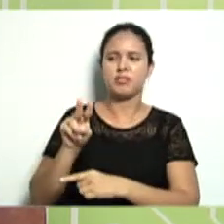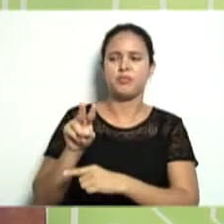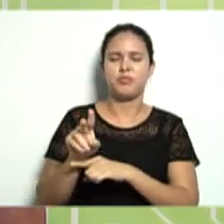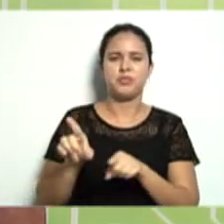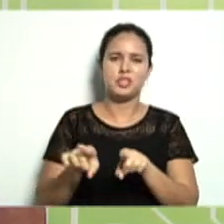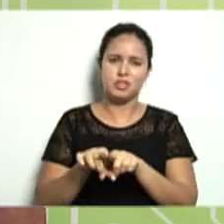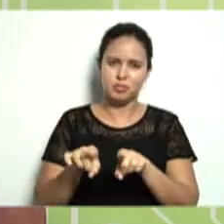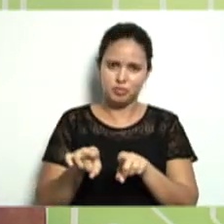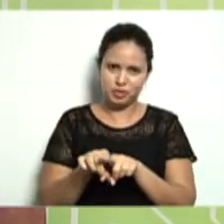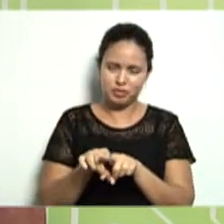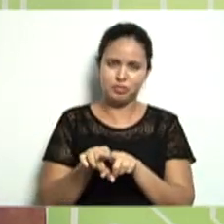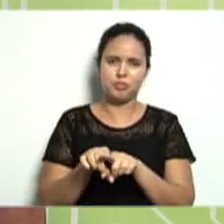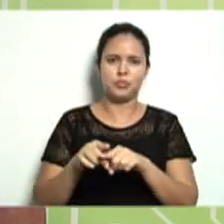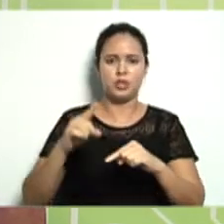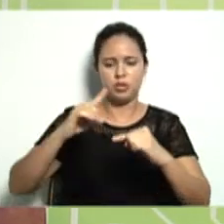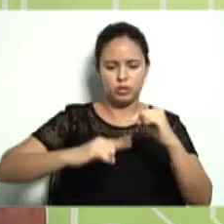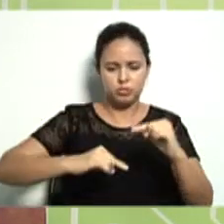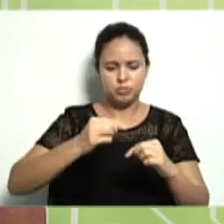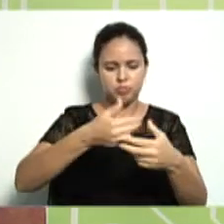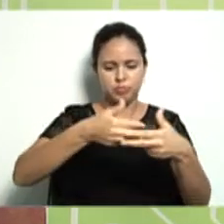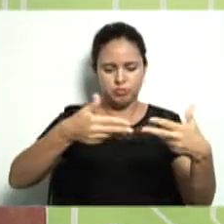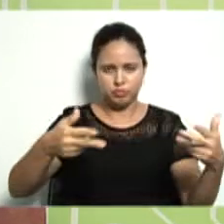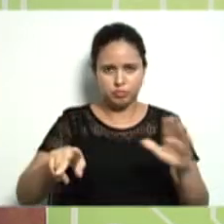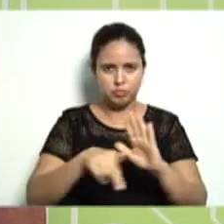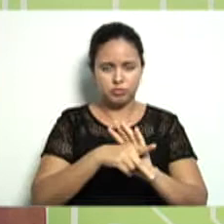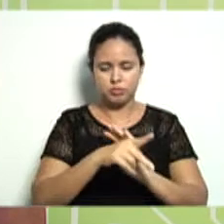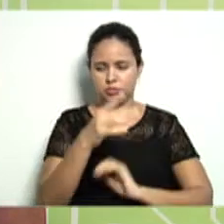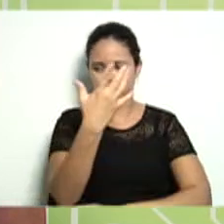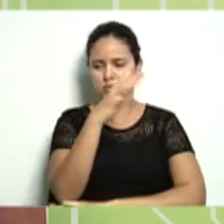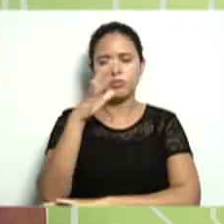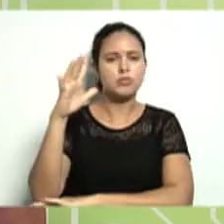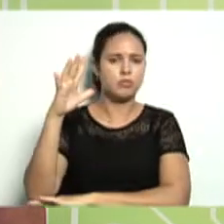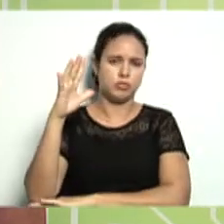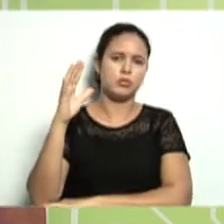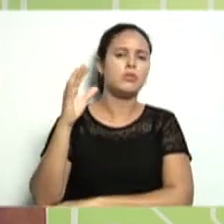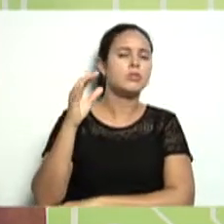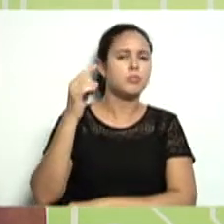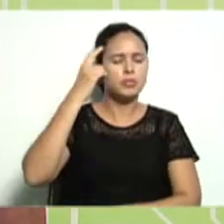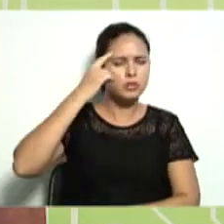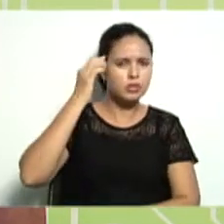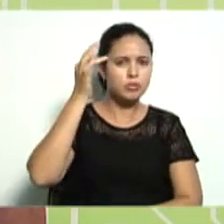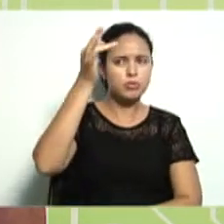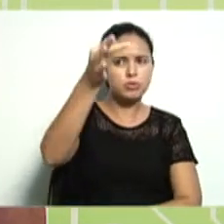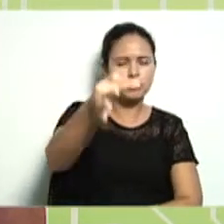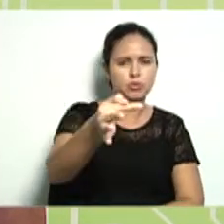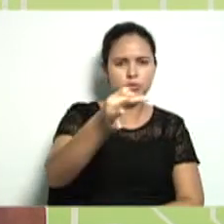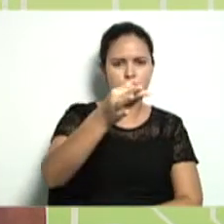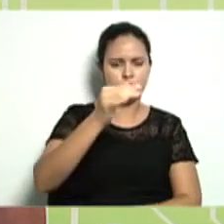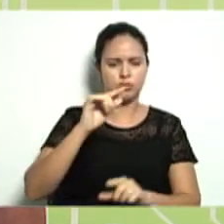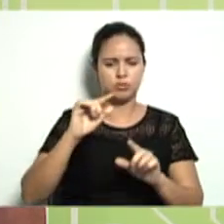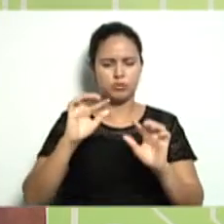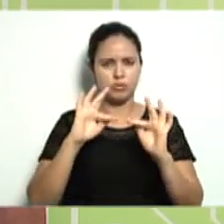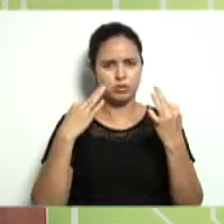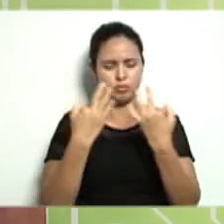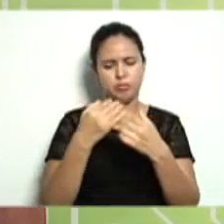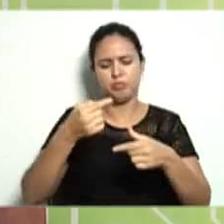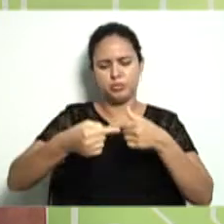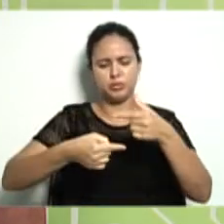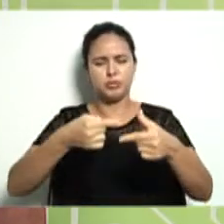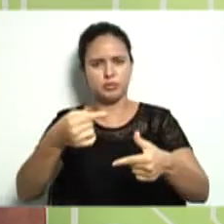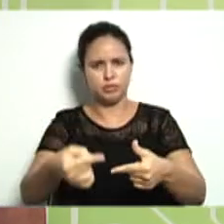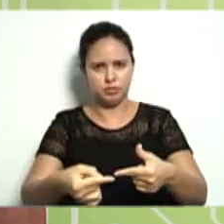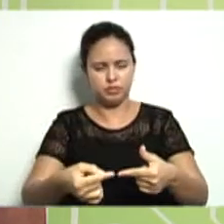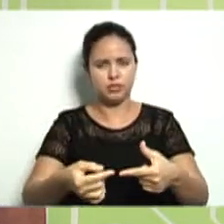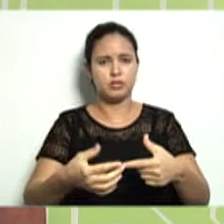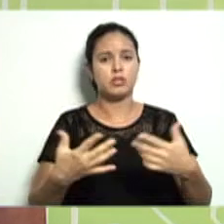os recursos naturais para as futuras gerações, para que não acabe os recursos naturais. Antes ainda da atividade, falei que a gente ia